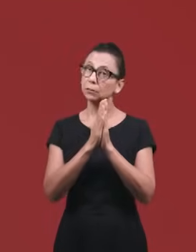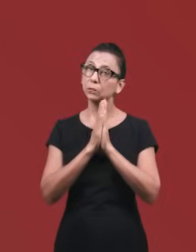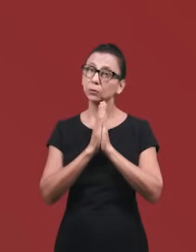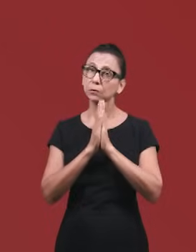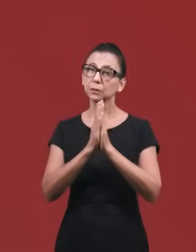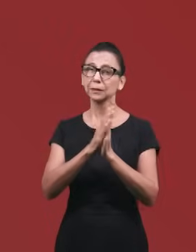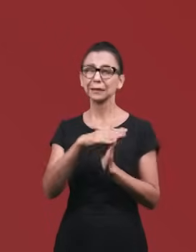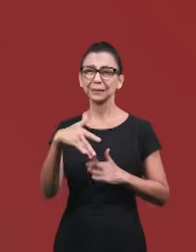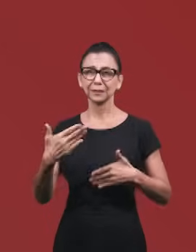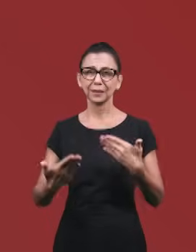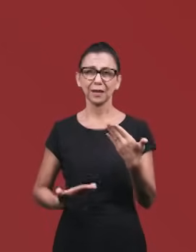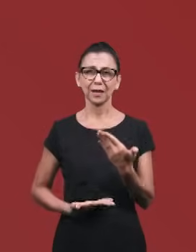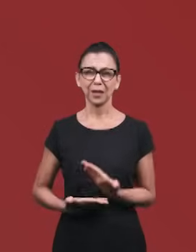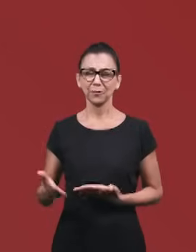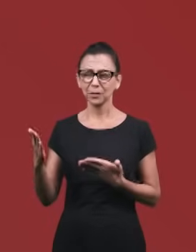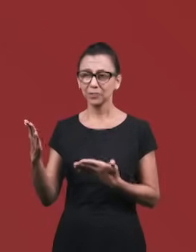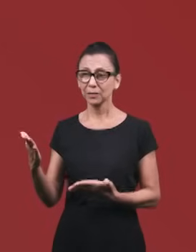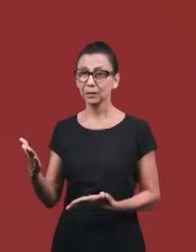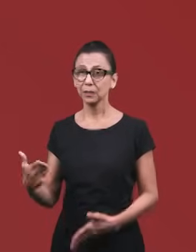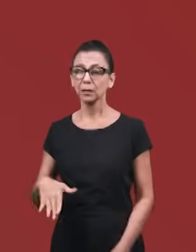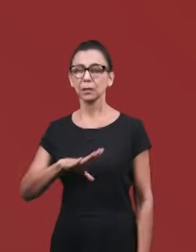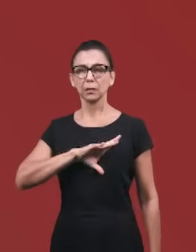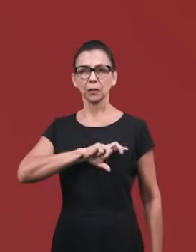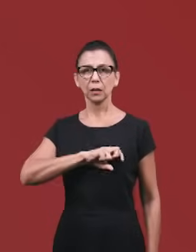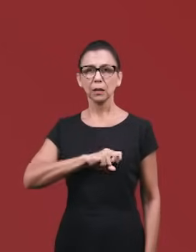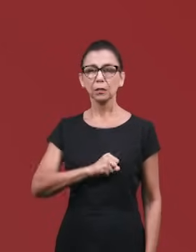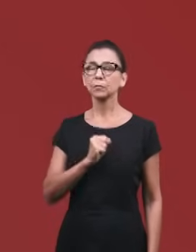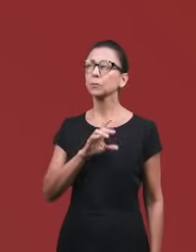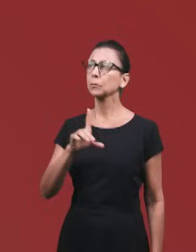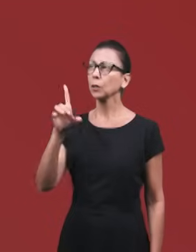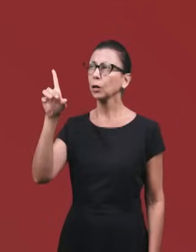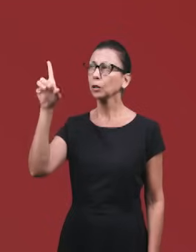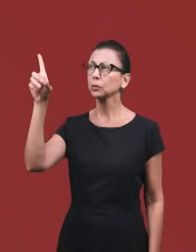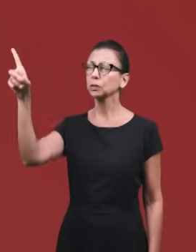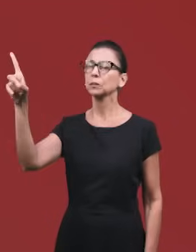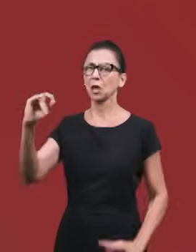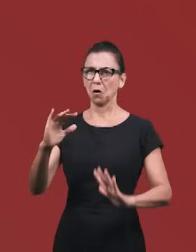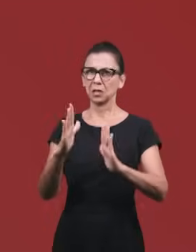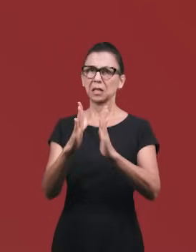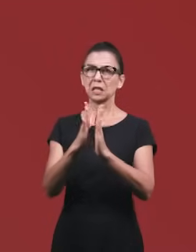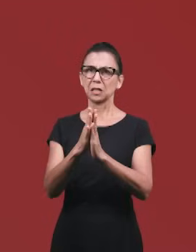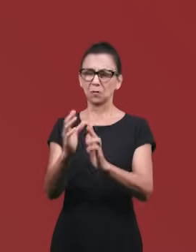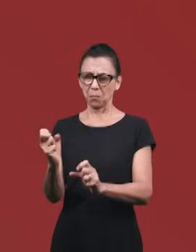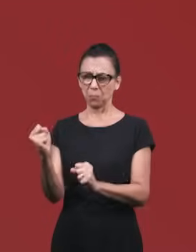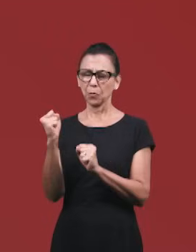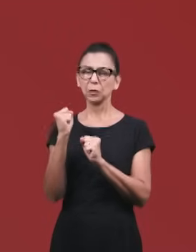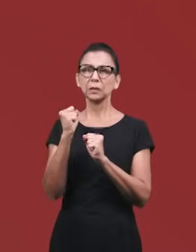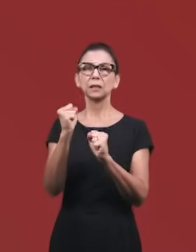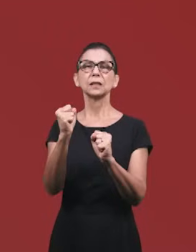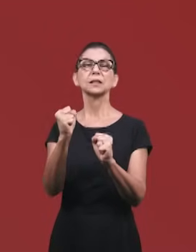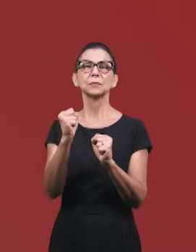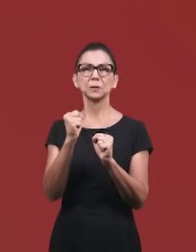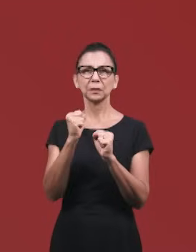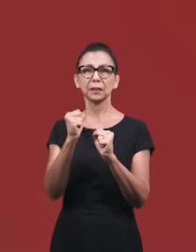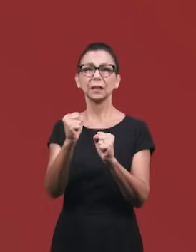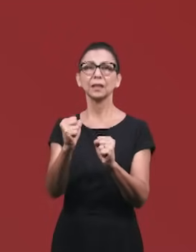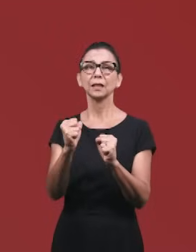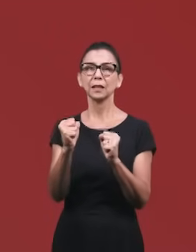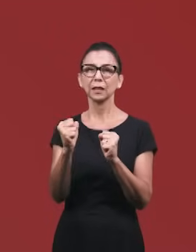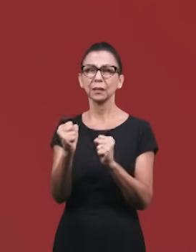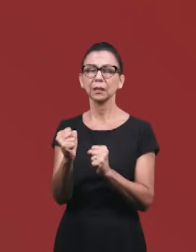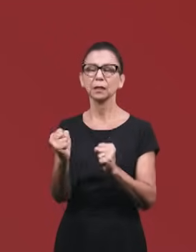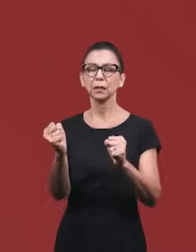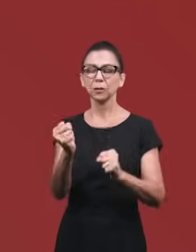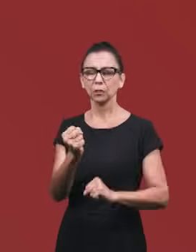a oração Doo a Deus onde r v